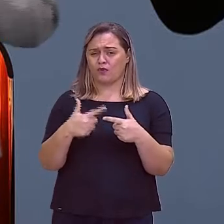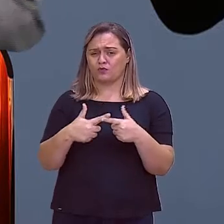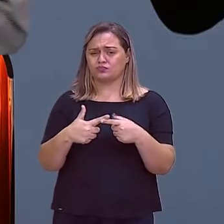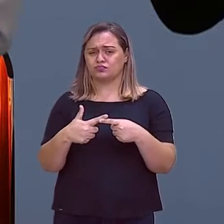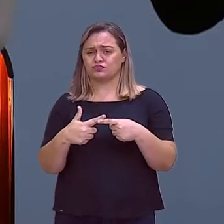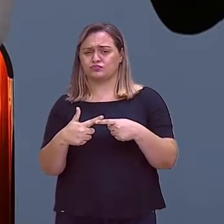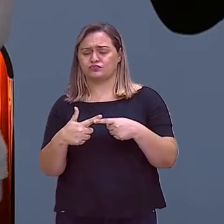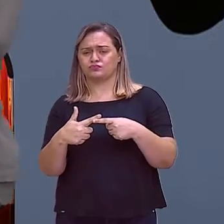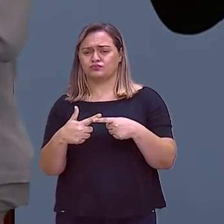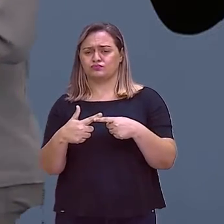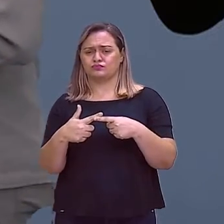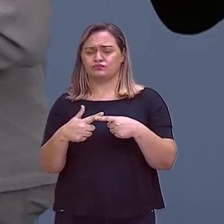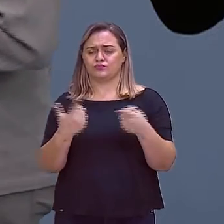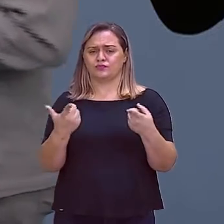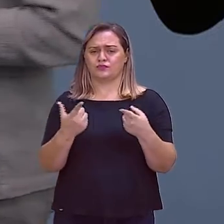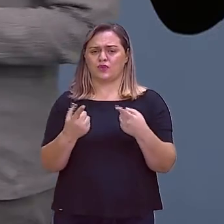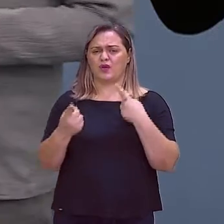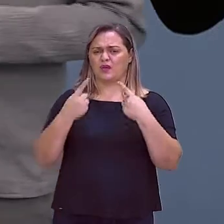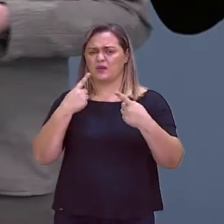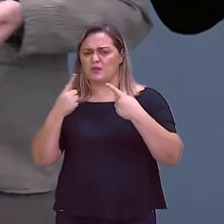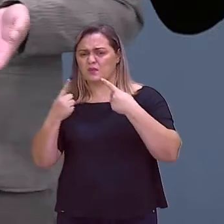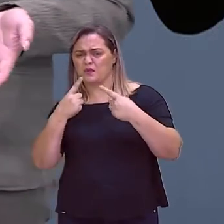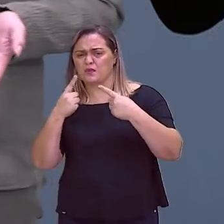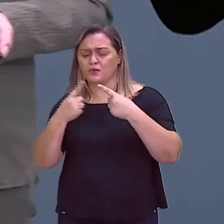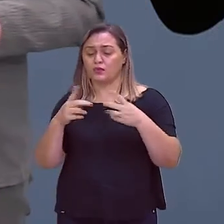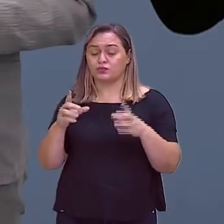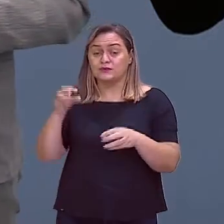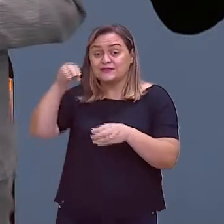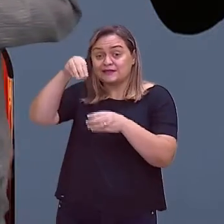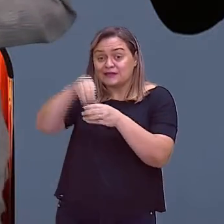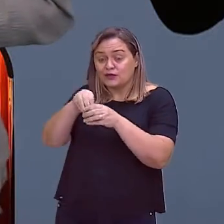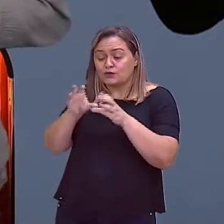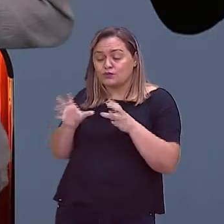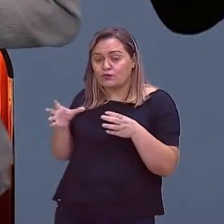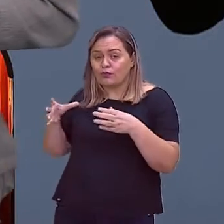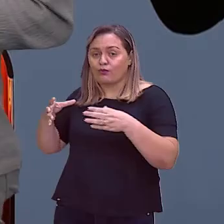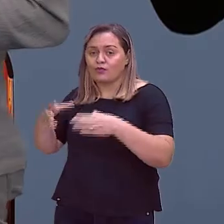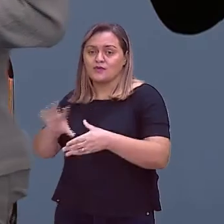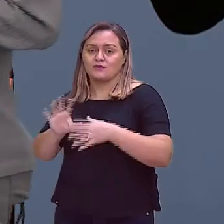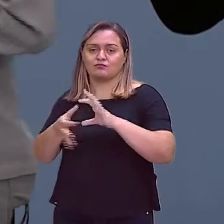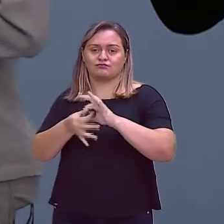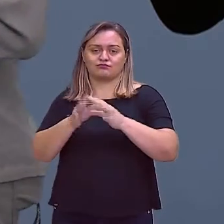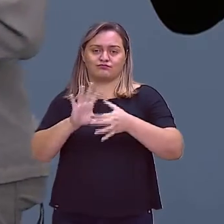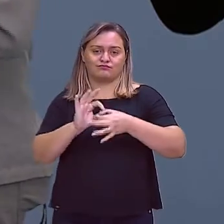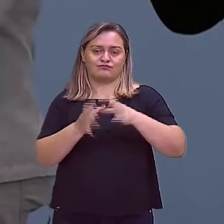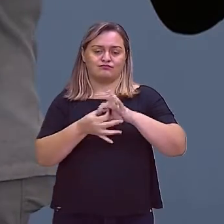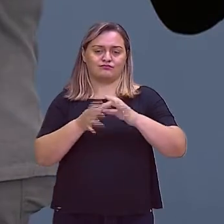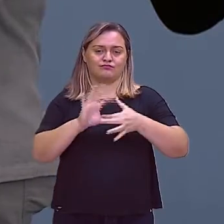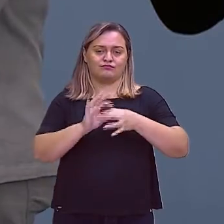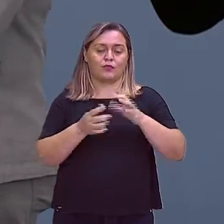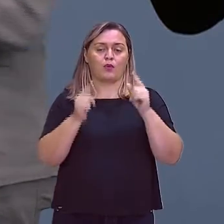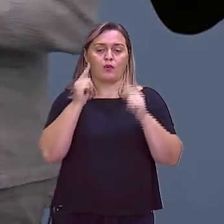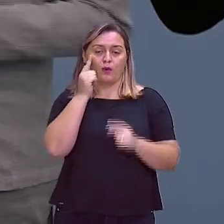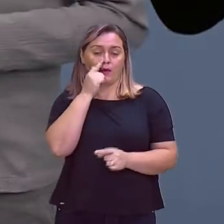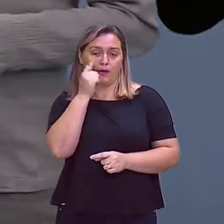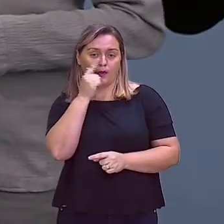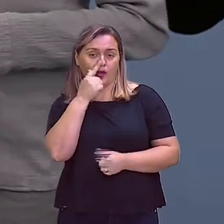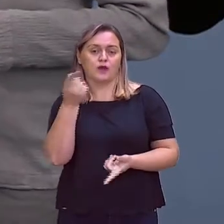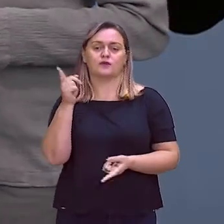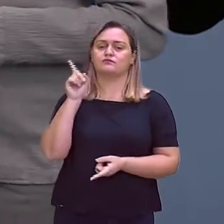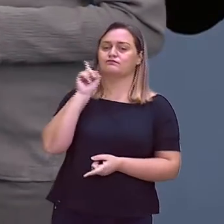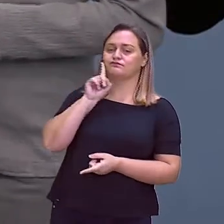divergências entre os membros do Comitê Olímpico grego e os norte-americanos,